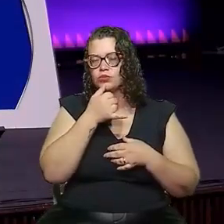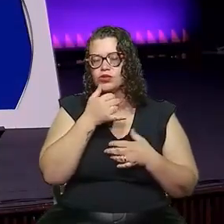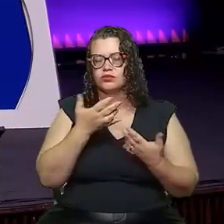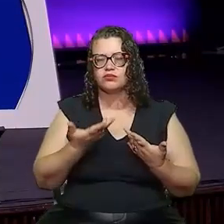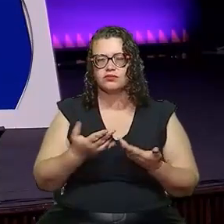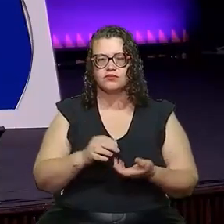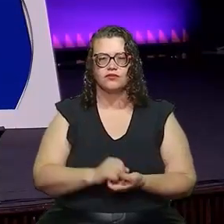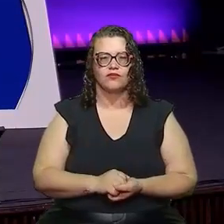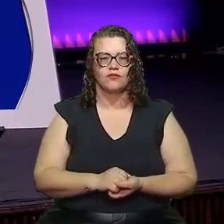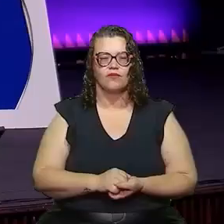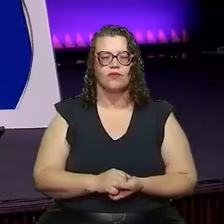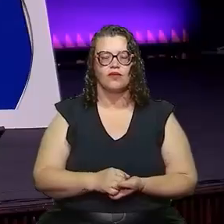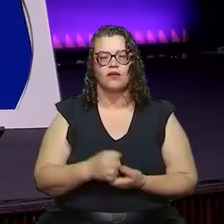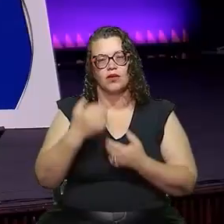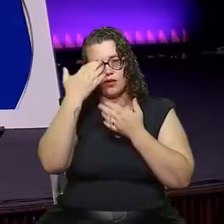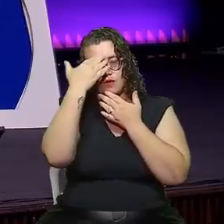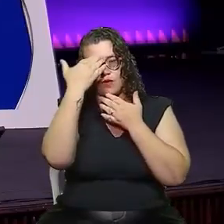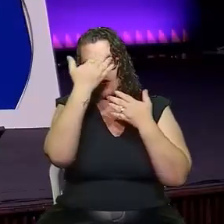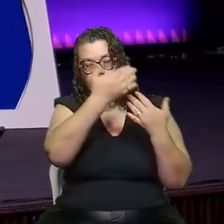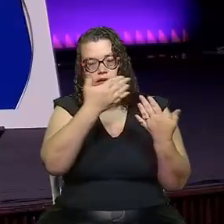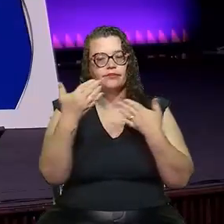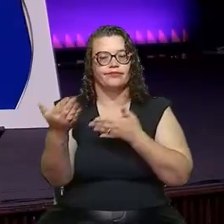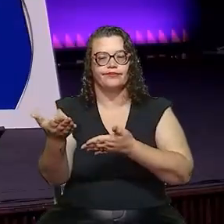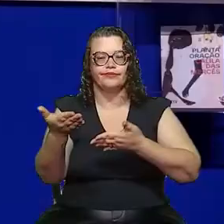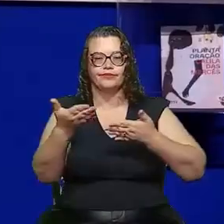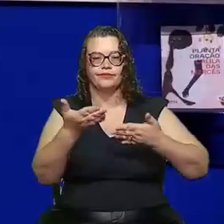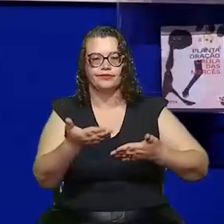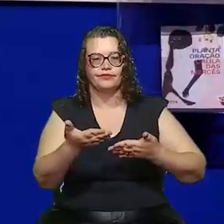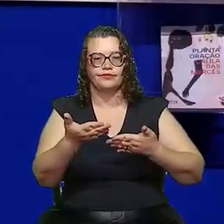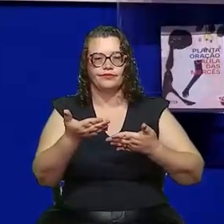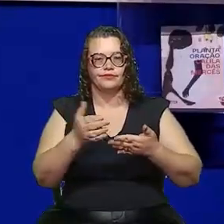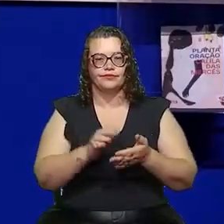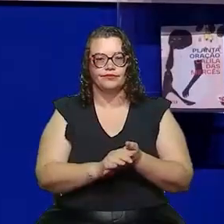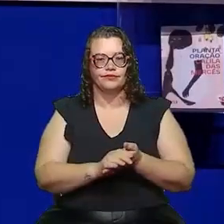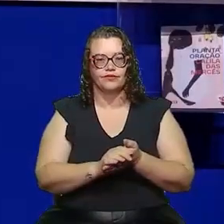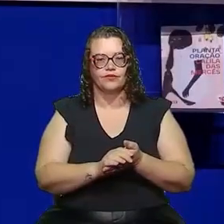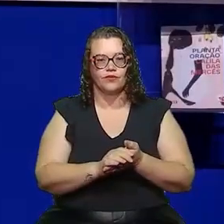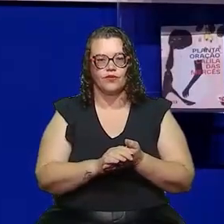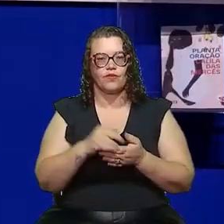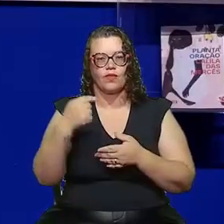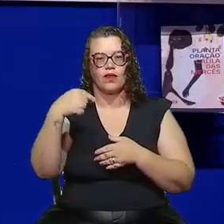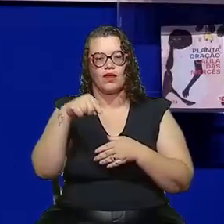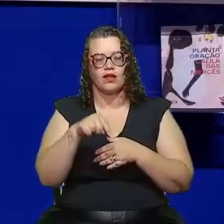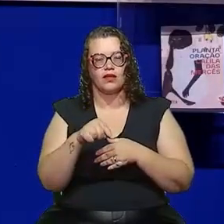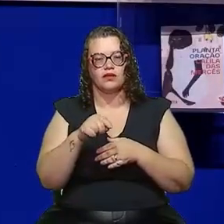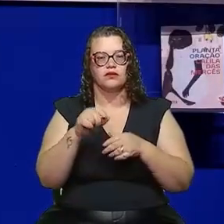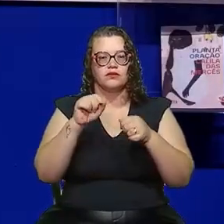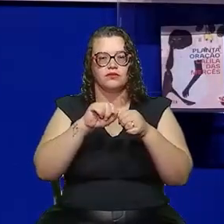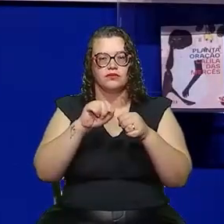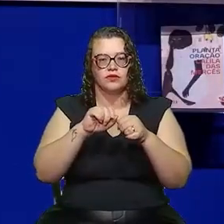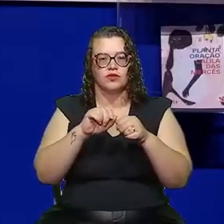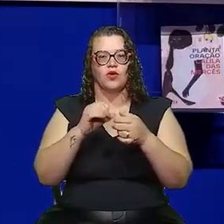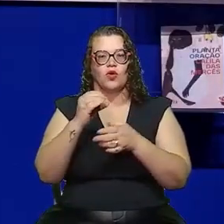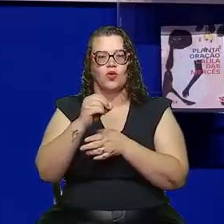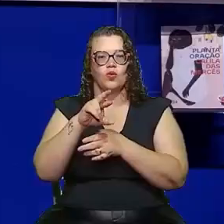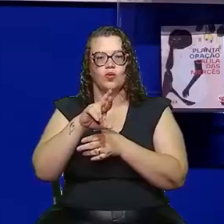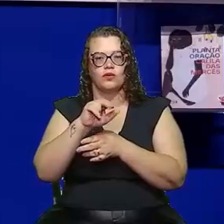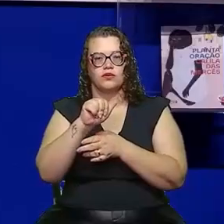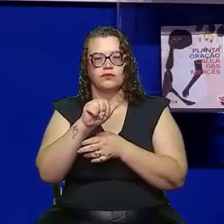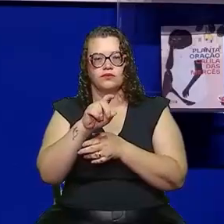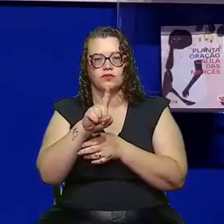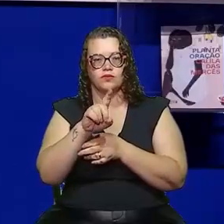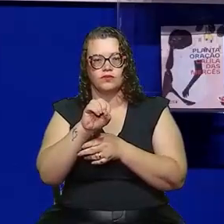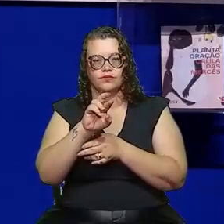Bem, de novo aqui, obrigado pelo convite. Dos curadores, da curadoria está a Bianca aqui,